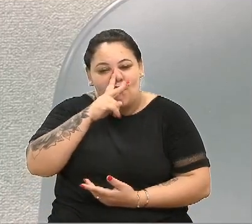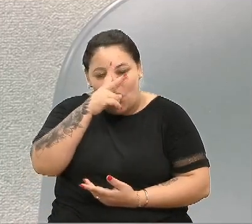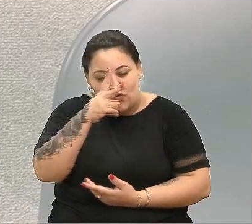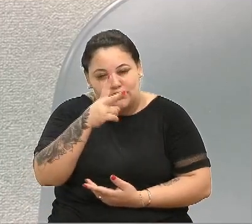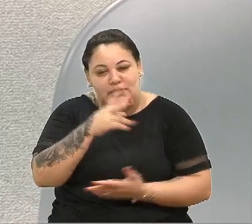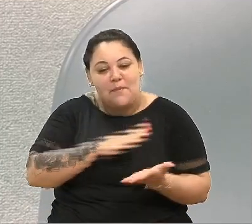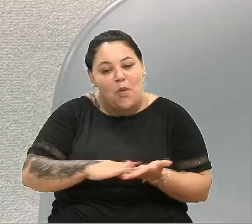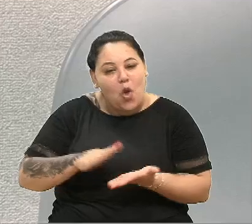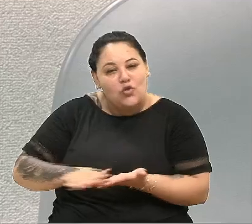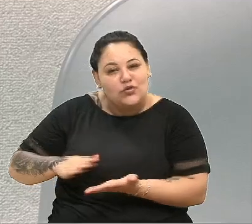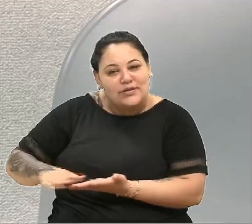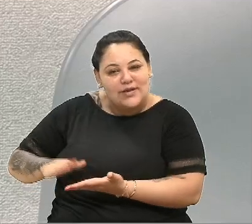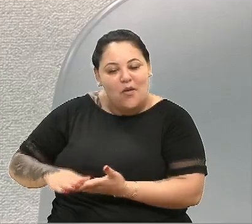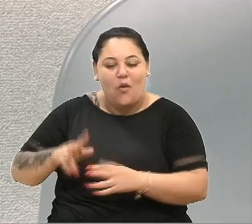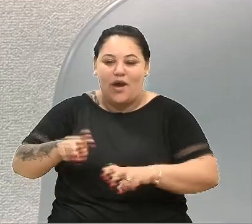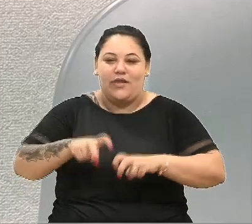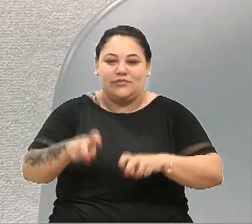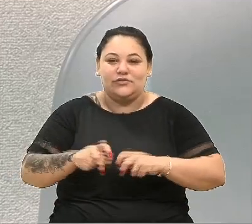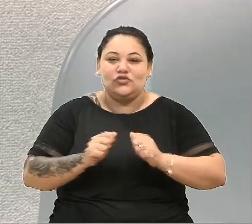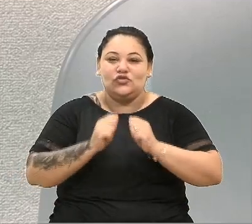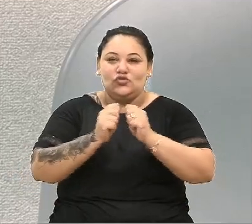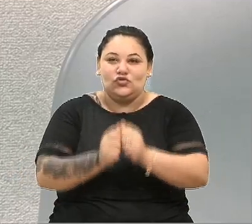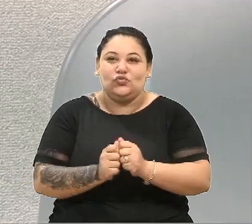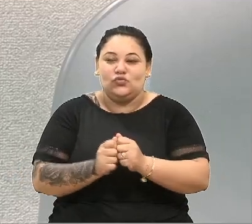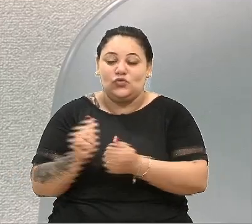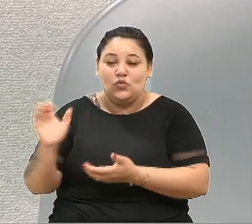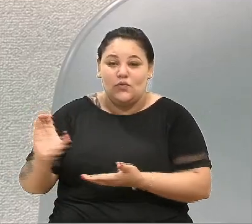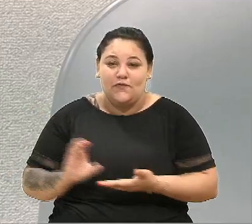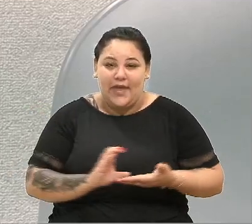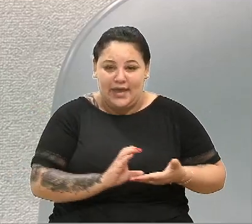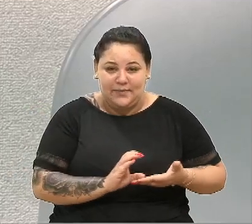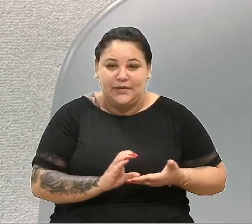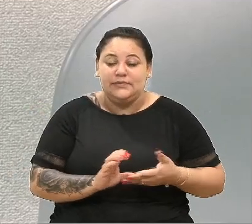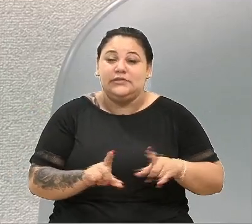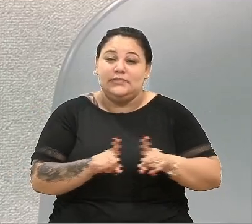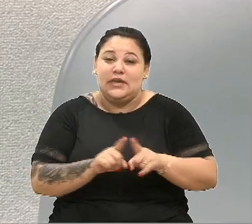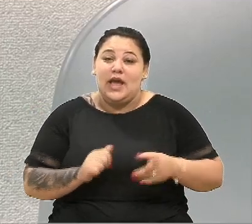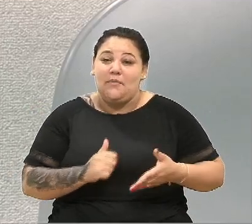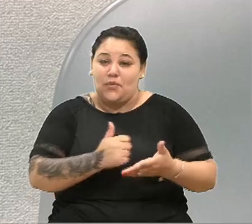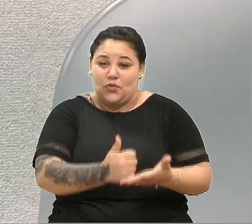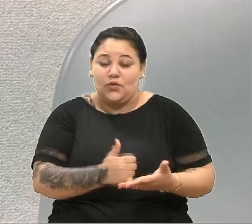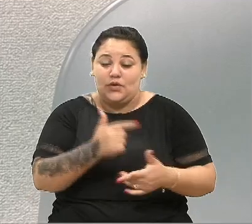produtividade agrícola, por meio de subsídio ao serviço de